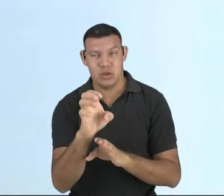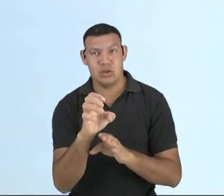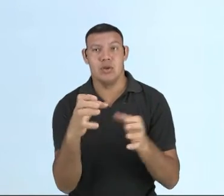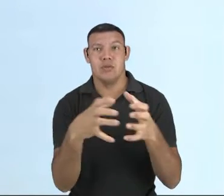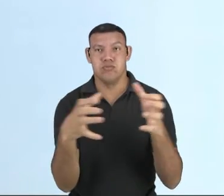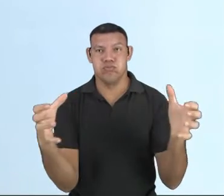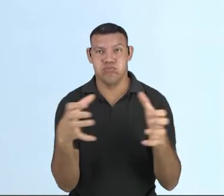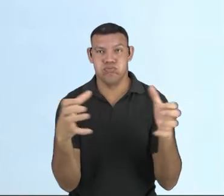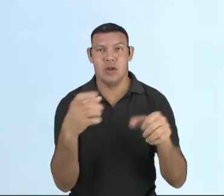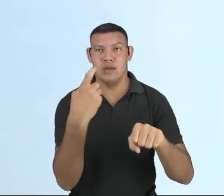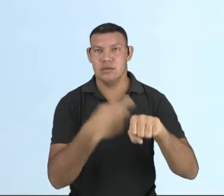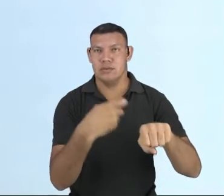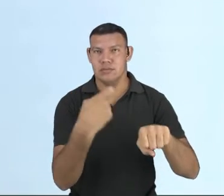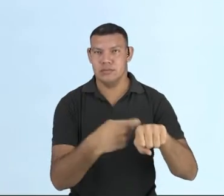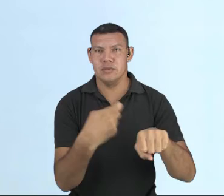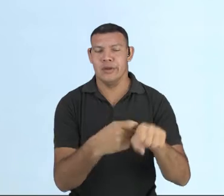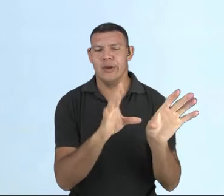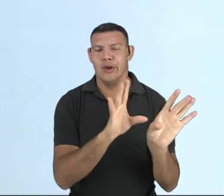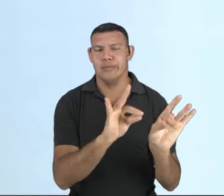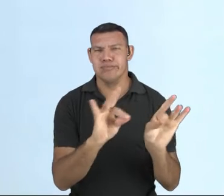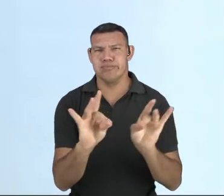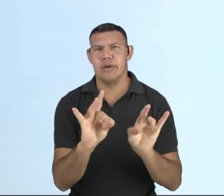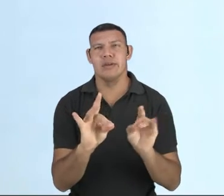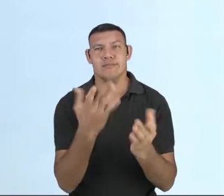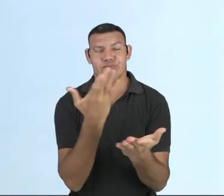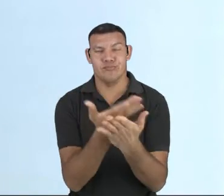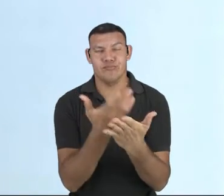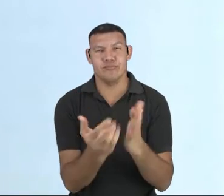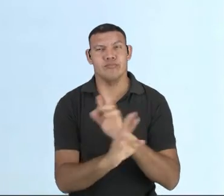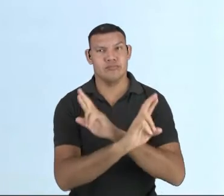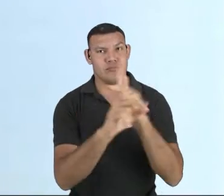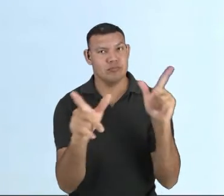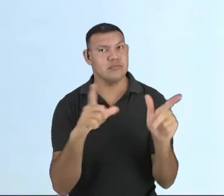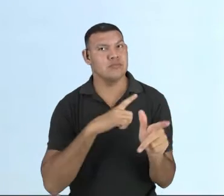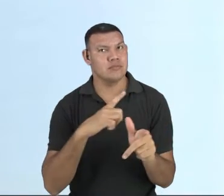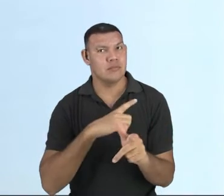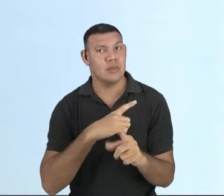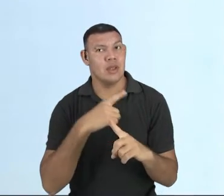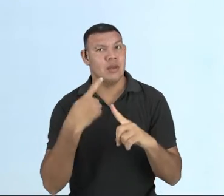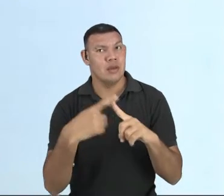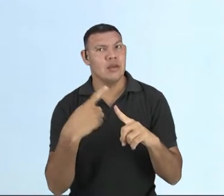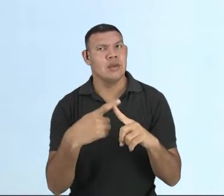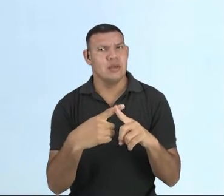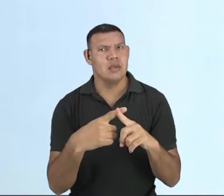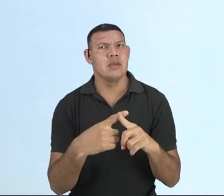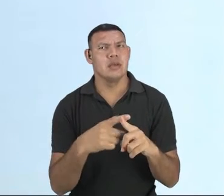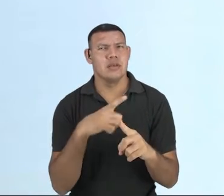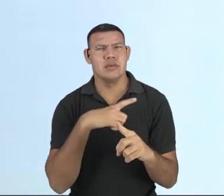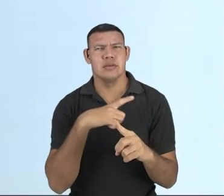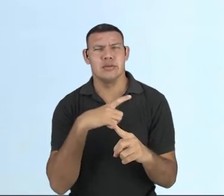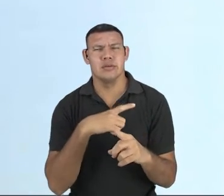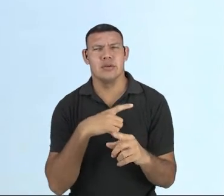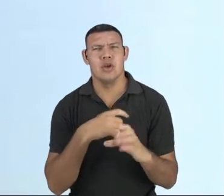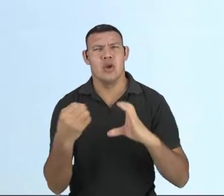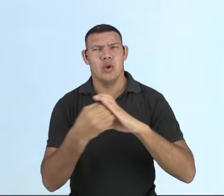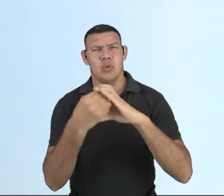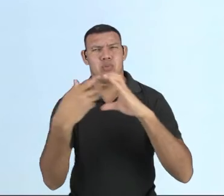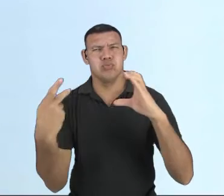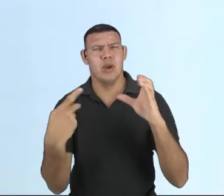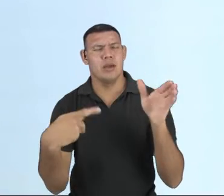Os líquidos são estudados diferentes, porque os líquidos têm alguns comportamentos um